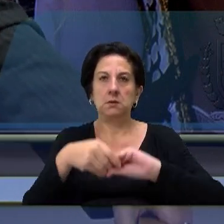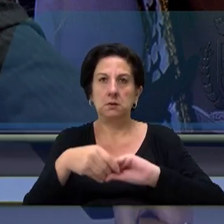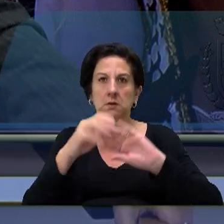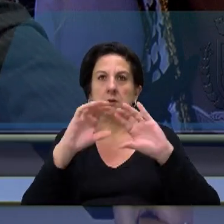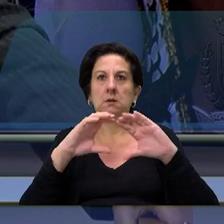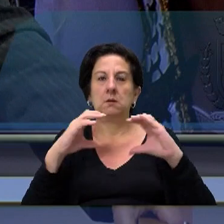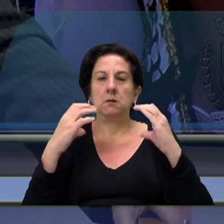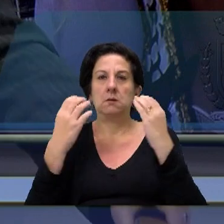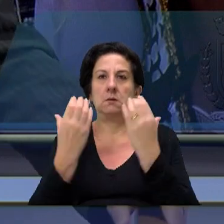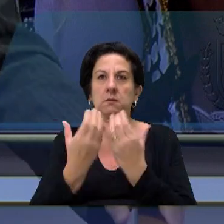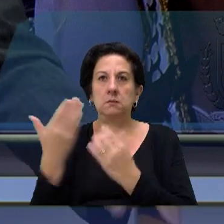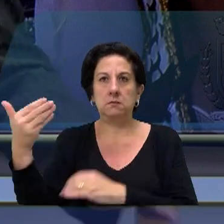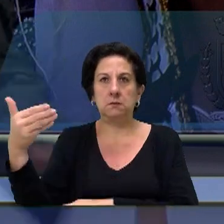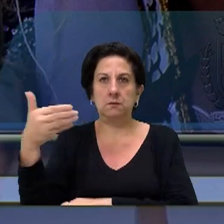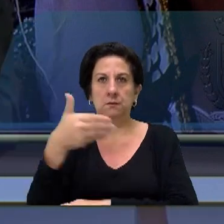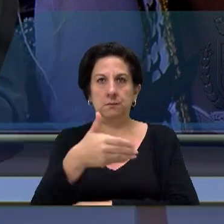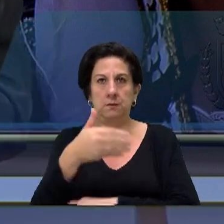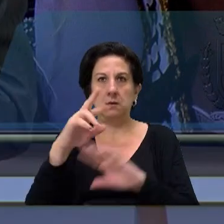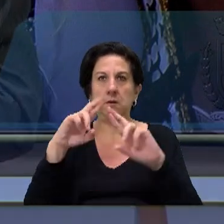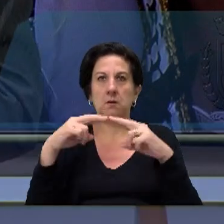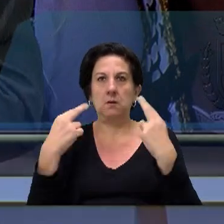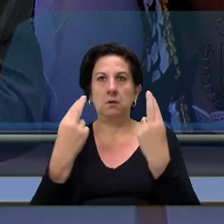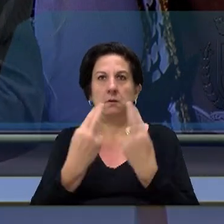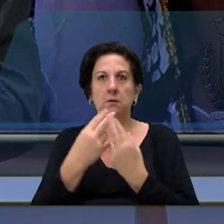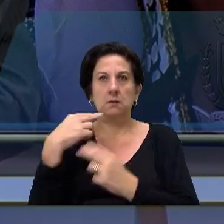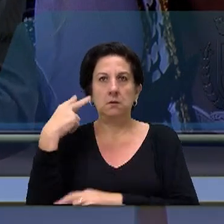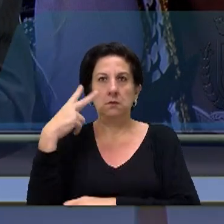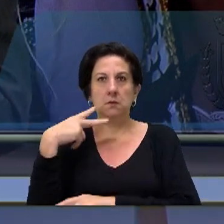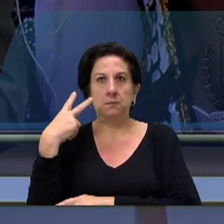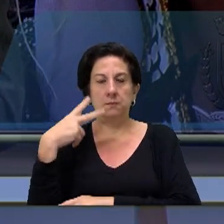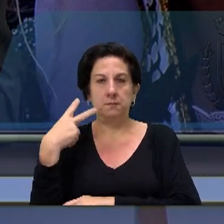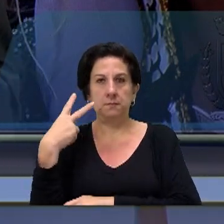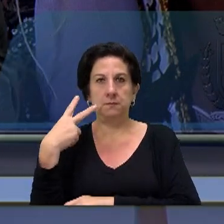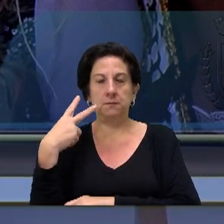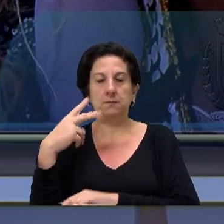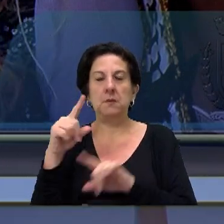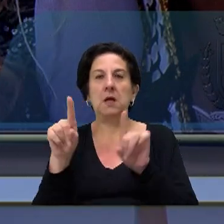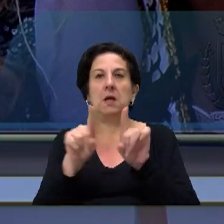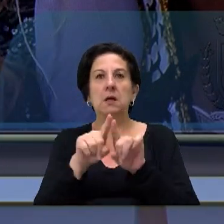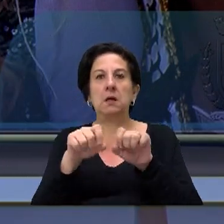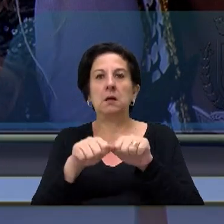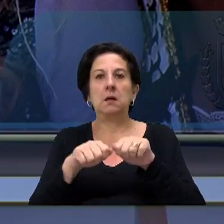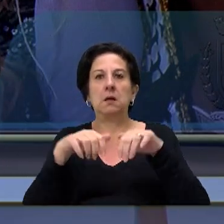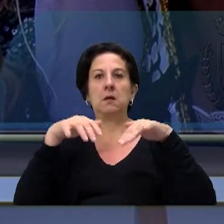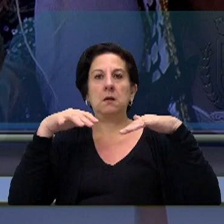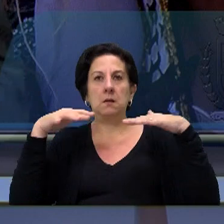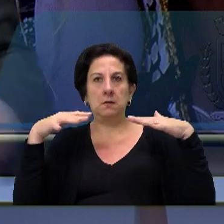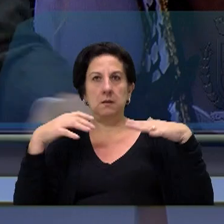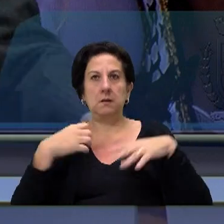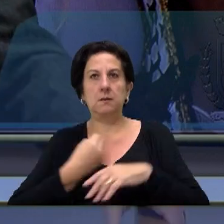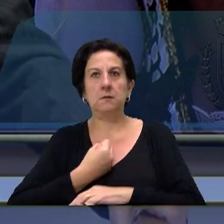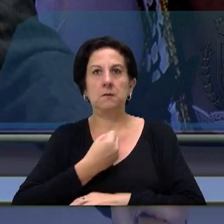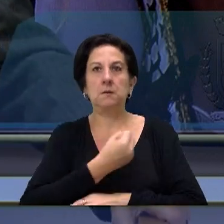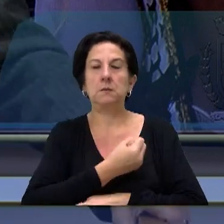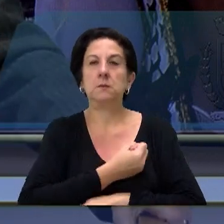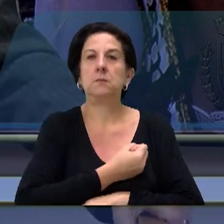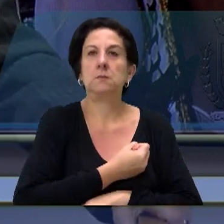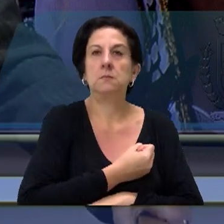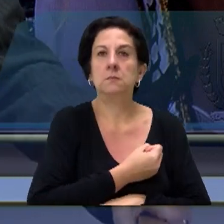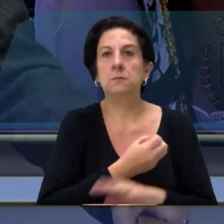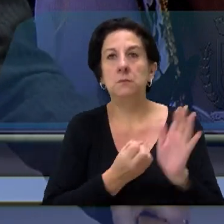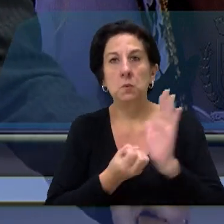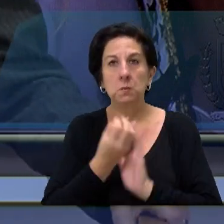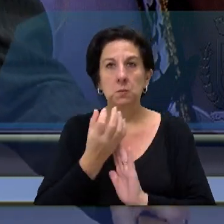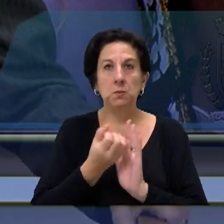nossa comunidade que aqui se faz presente. Temos o plenário com um número considerável